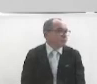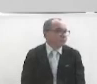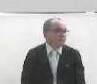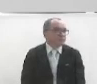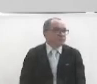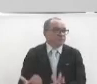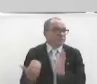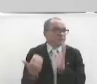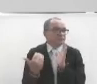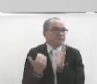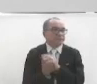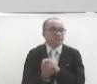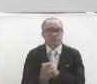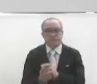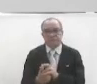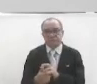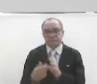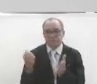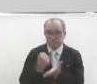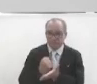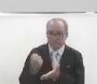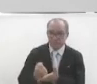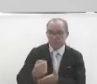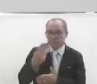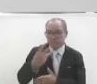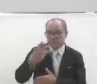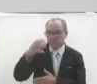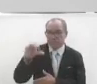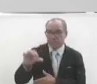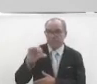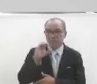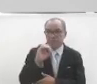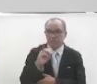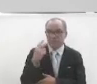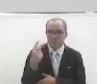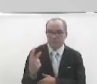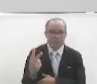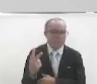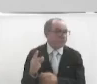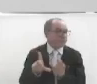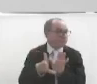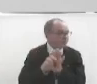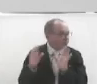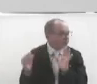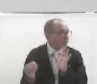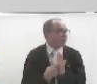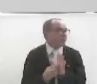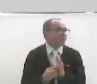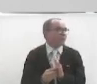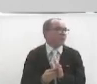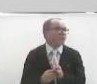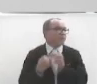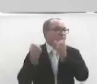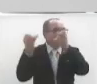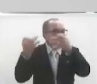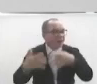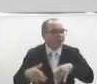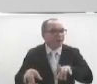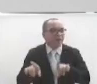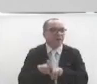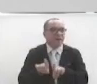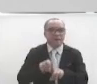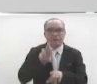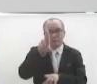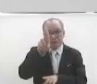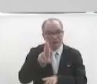o projeto é protocolo 3902 mais uma Emenda acrescenta a linha eh